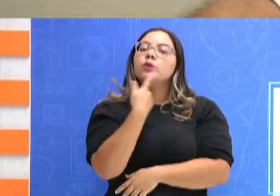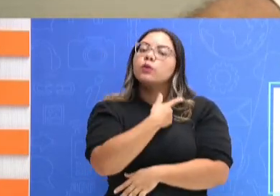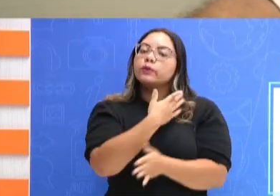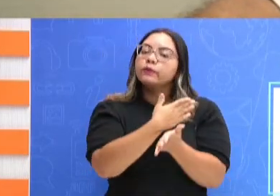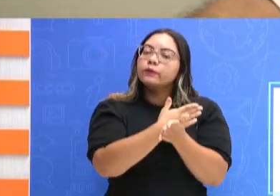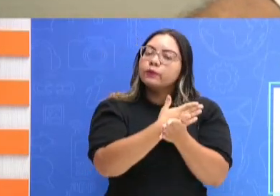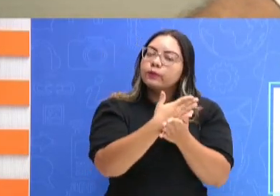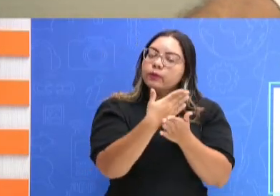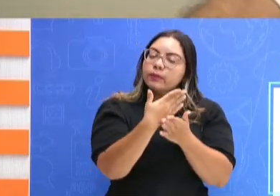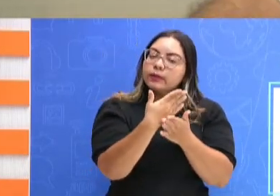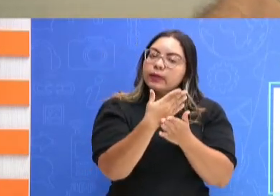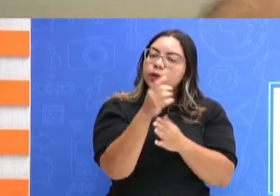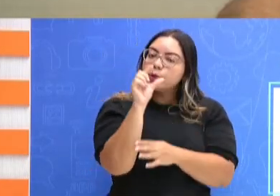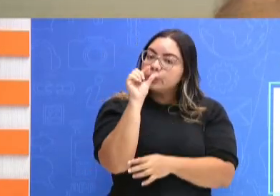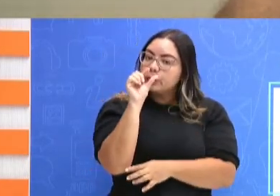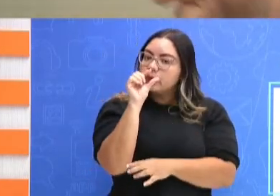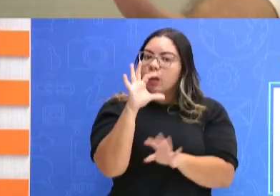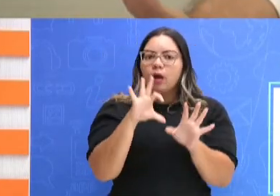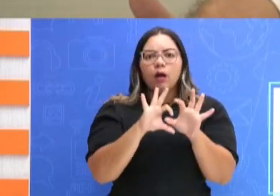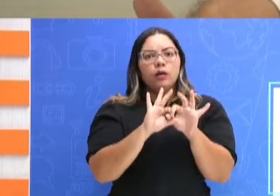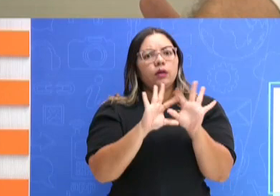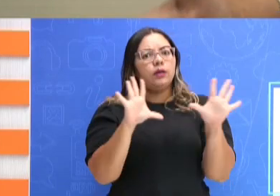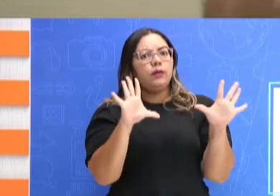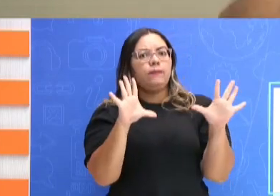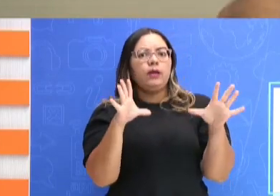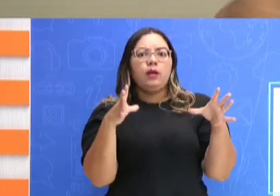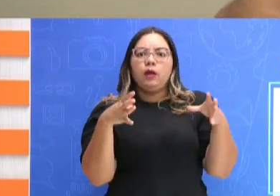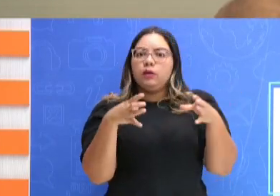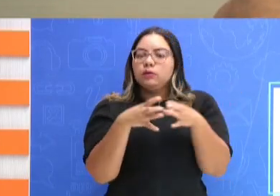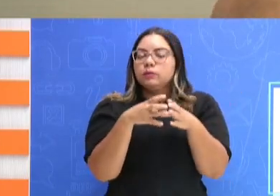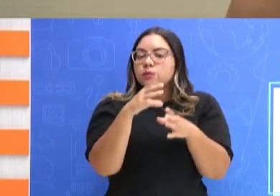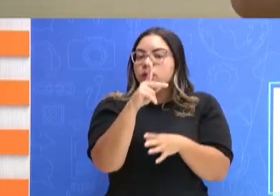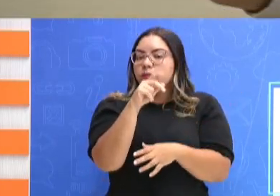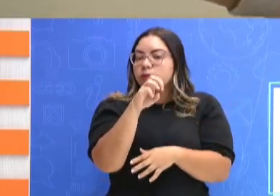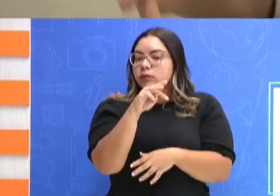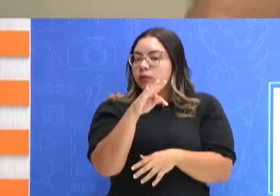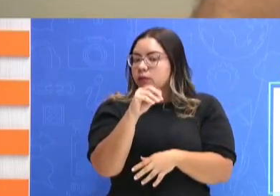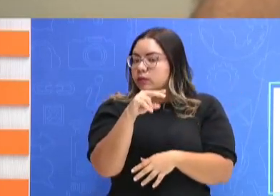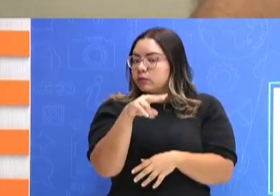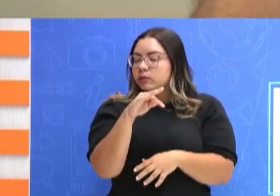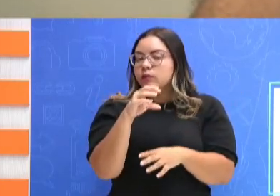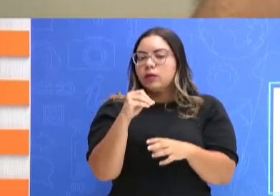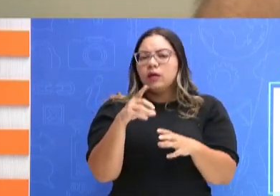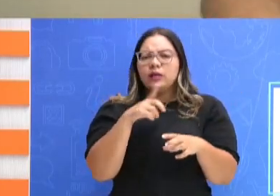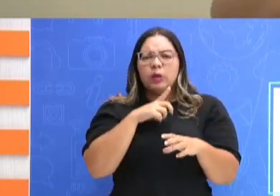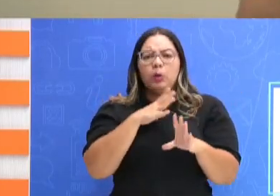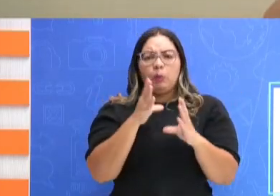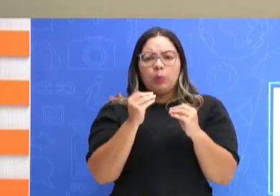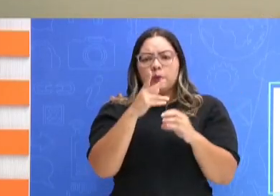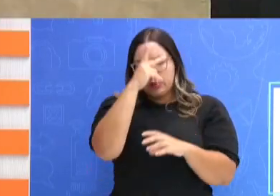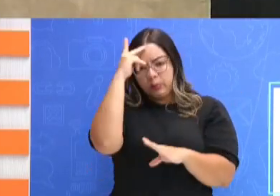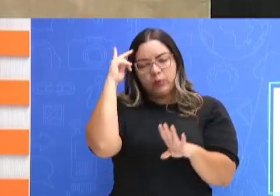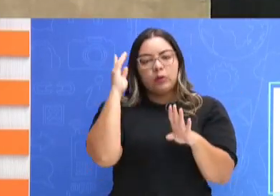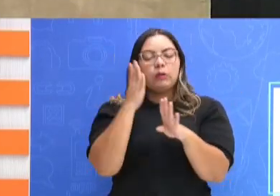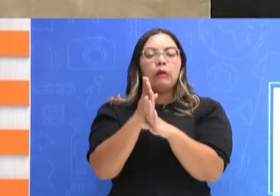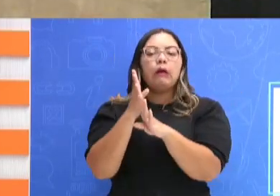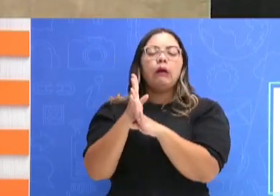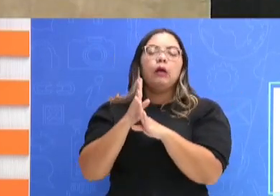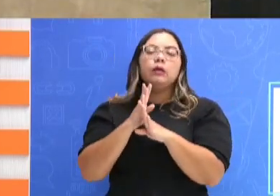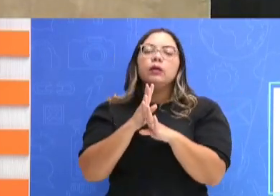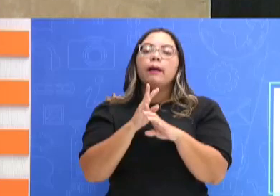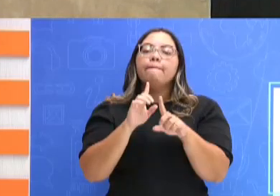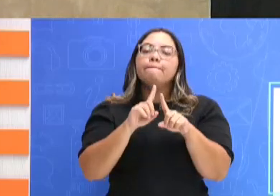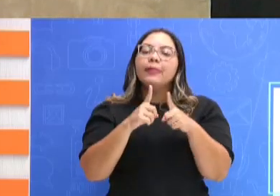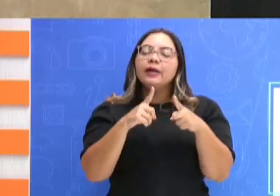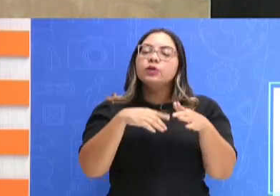começar de forma gradativa, não liberar campeonatos, porque campeonatos gera aglomeração nas torcidas. Torcida, né, prefeito? Claro. Mas liberar a